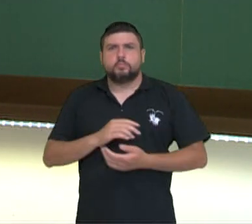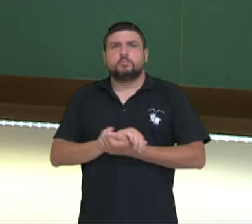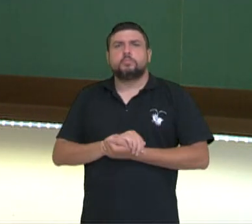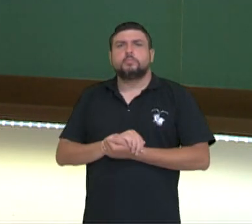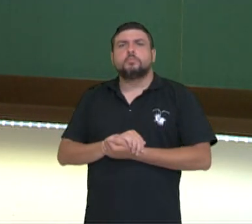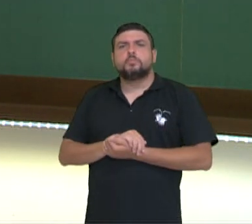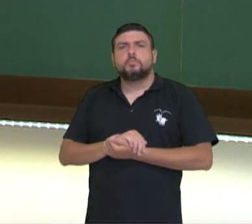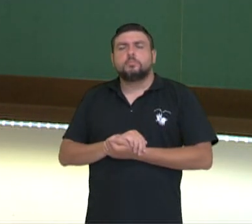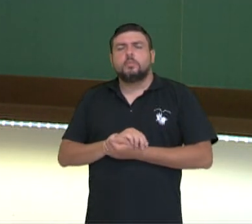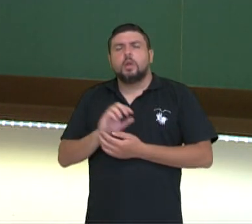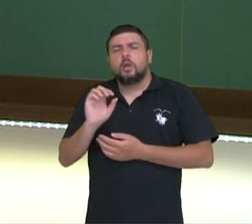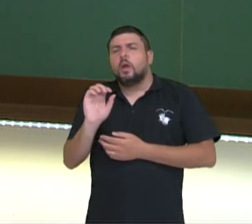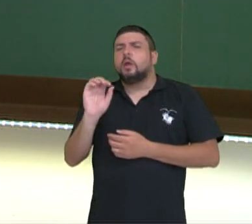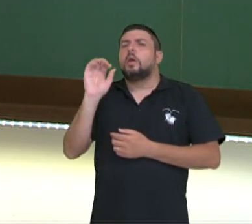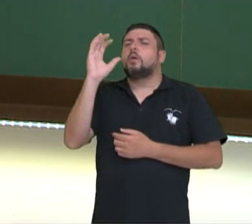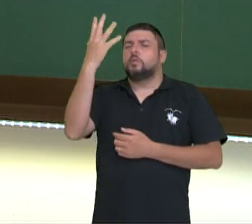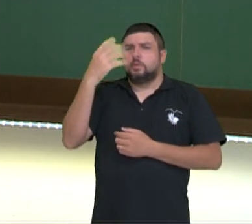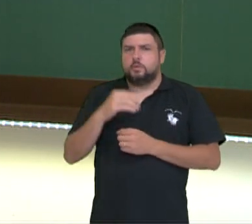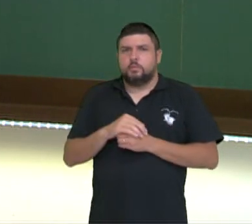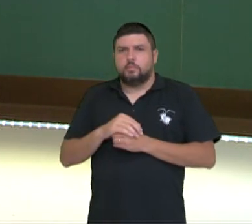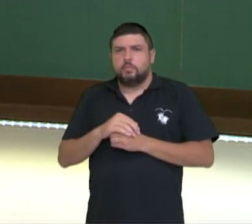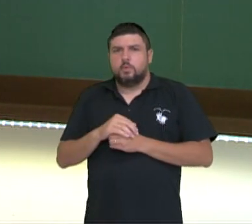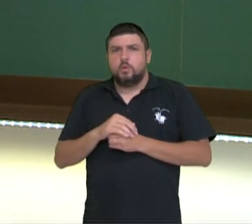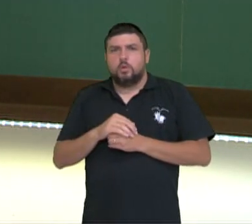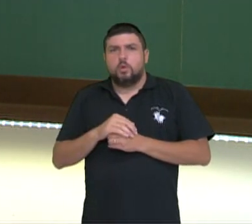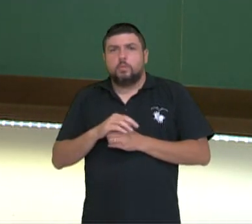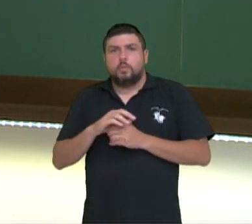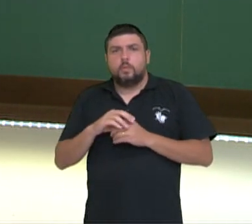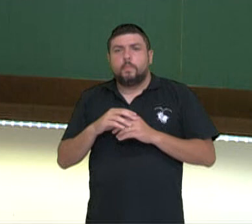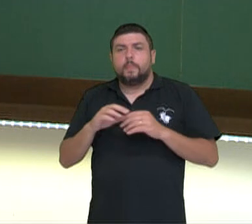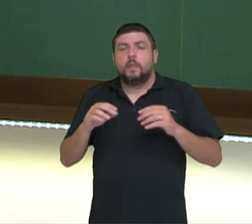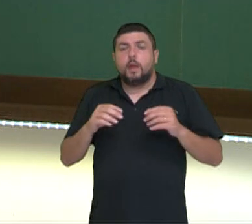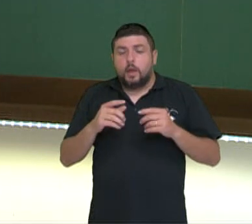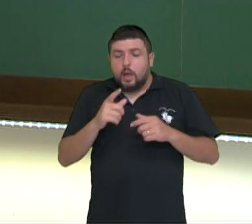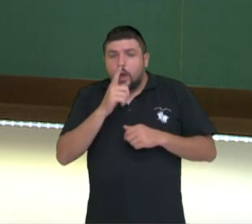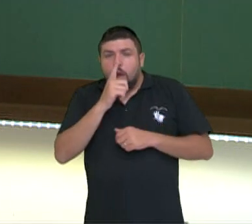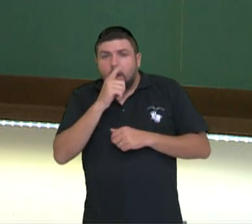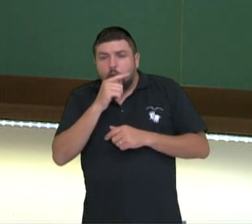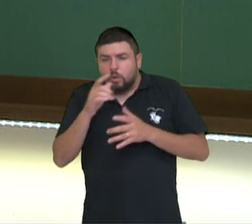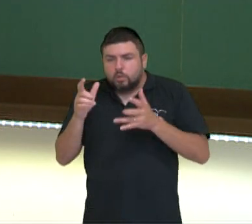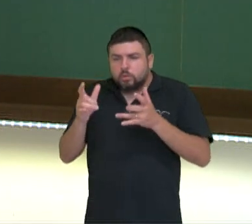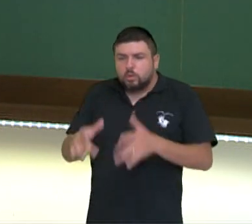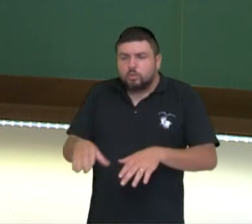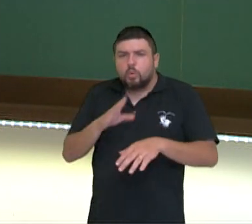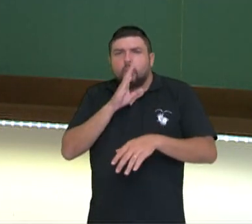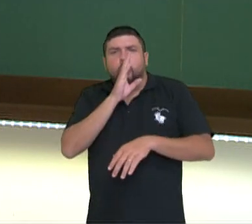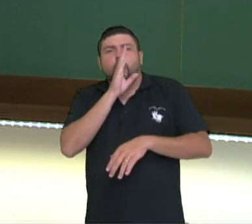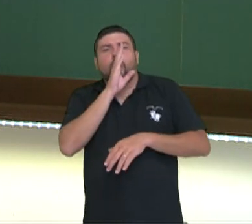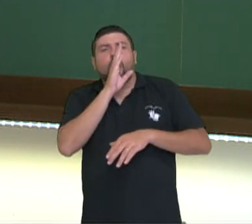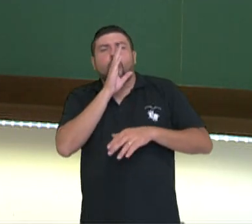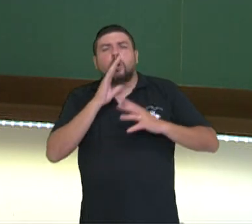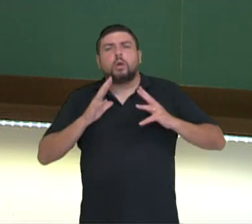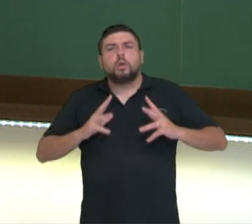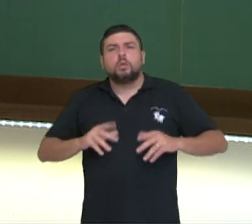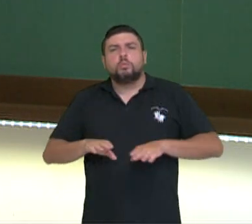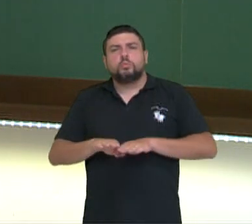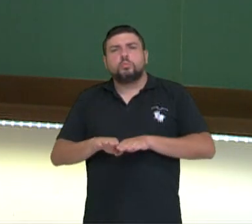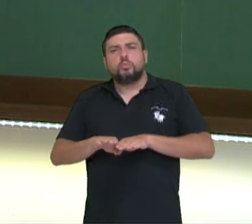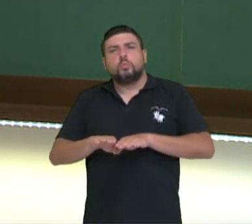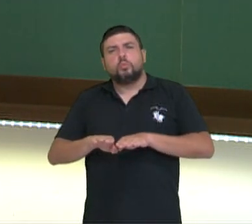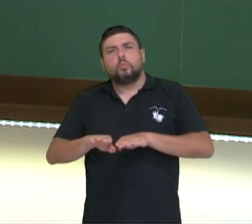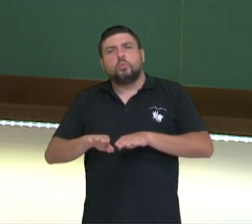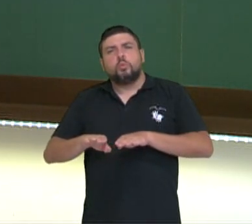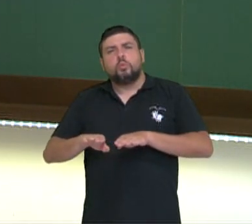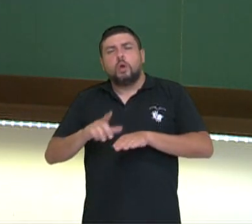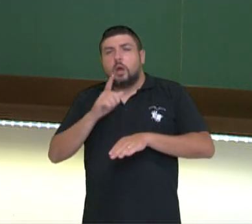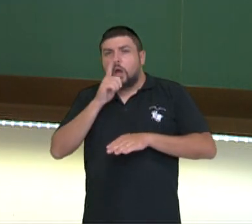o que acontece? Eles vão colocar esses ovos em água parada e água limpa. Tá? Geralmente vai estar